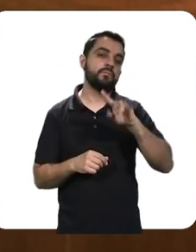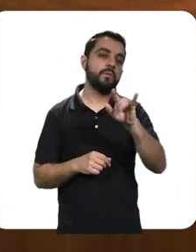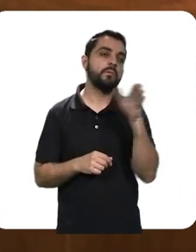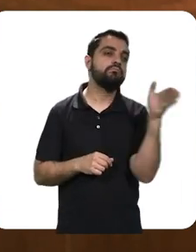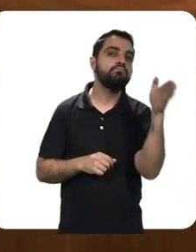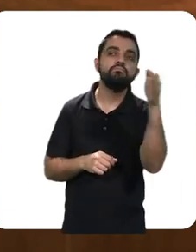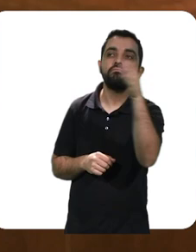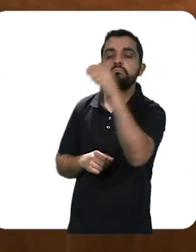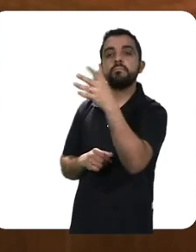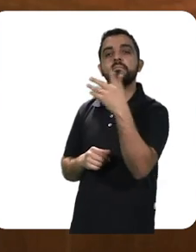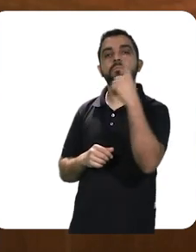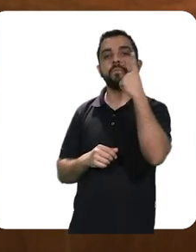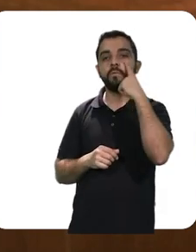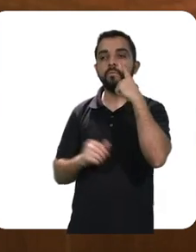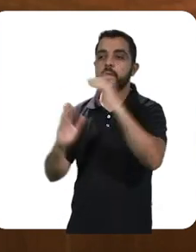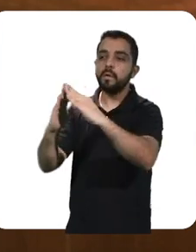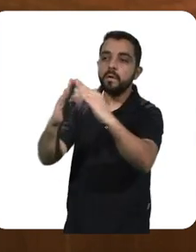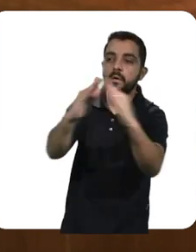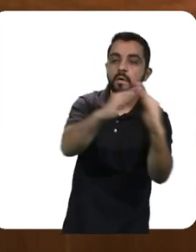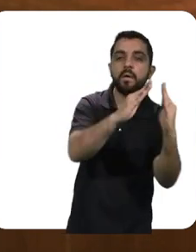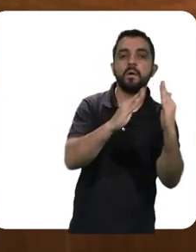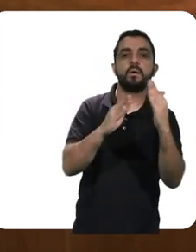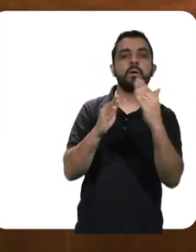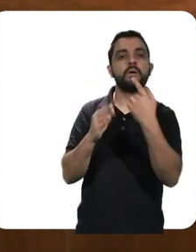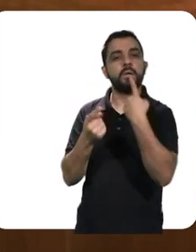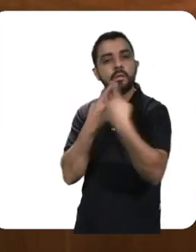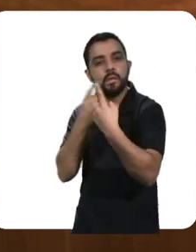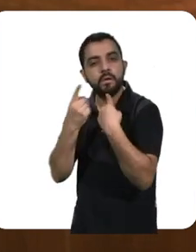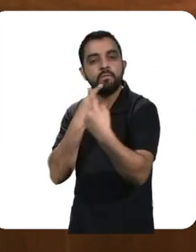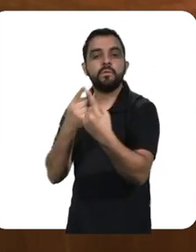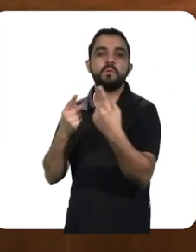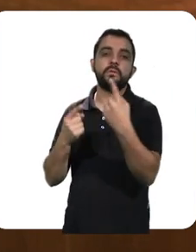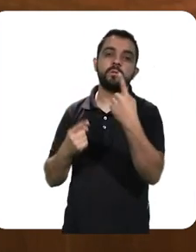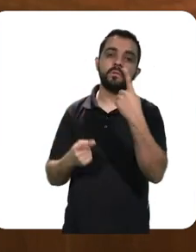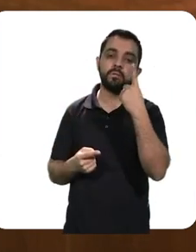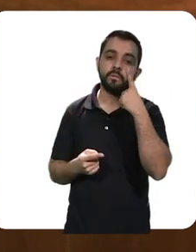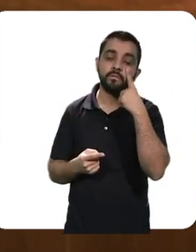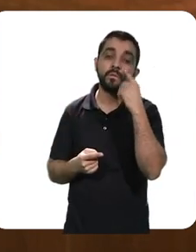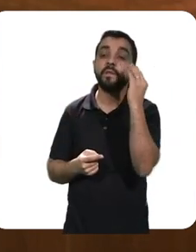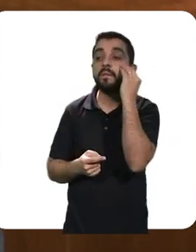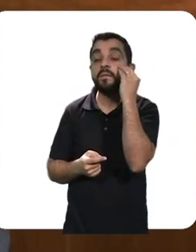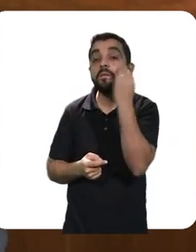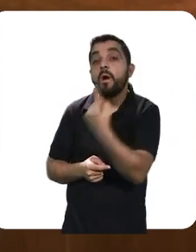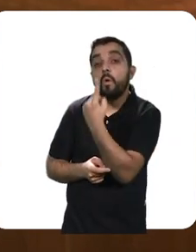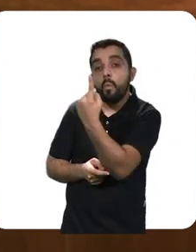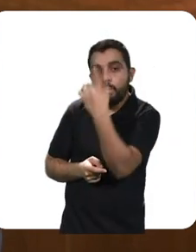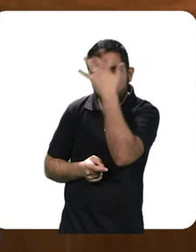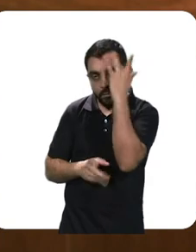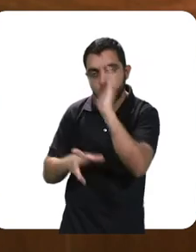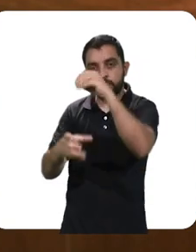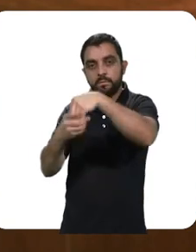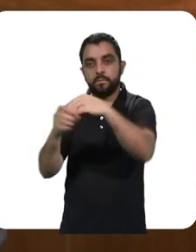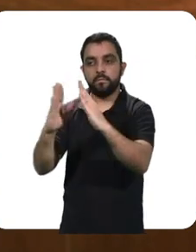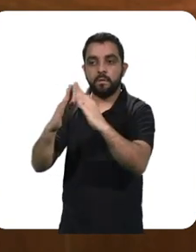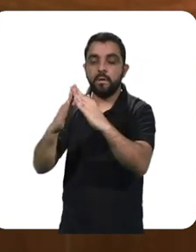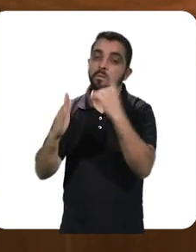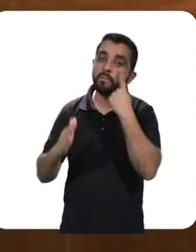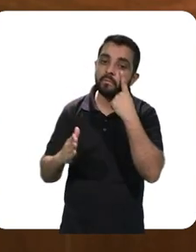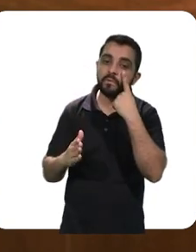uma quantidade de residências com entrevista e testar, né, uma pessoa por residência para entender a